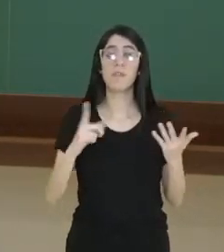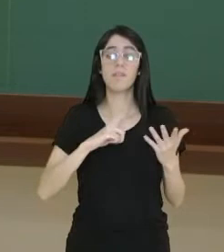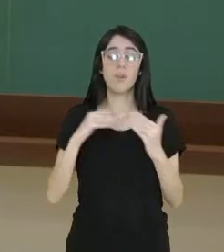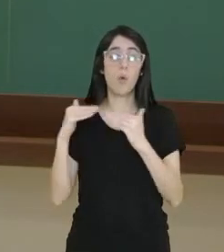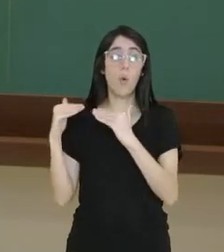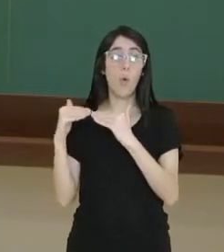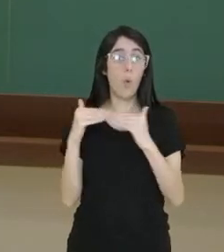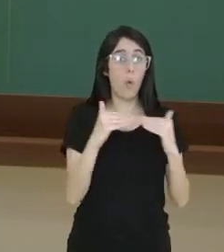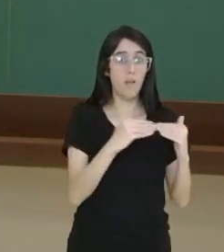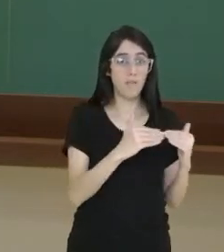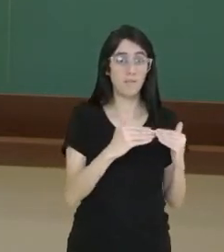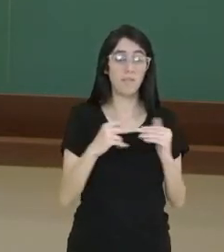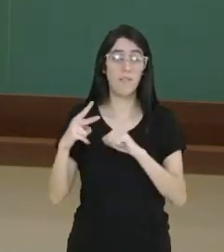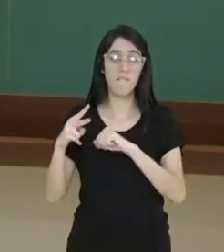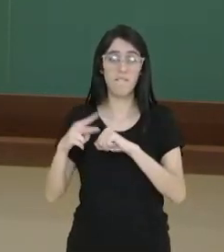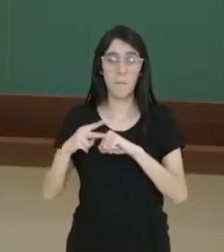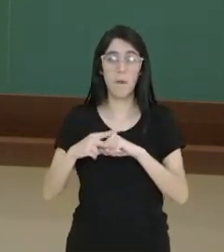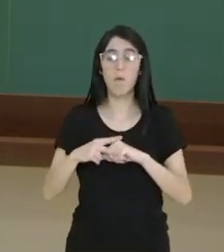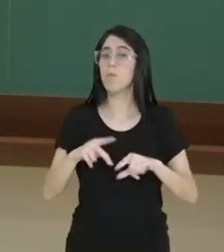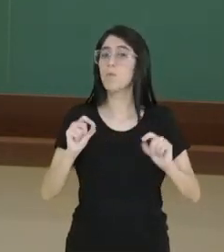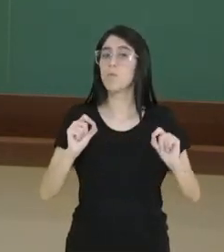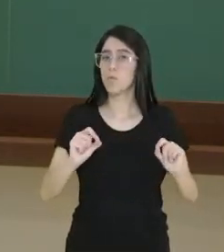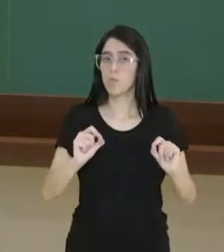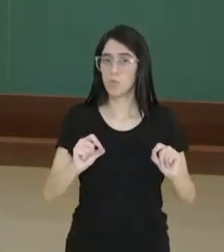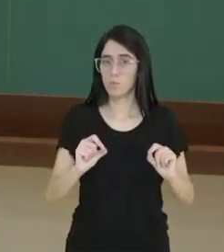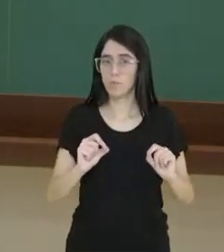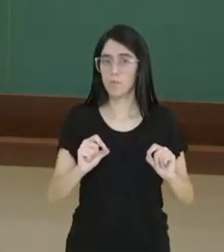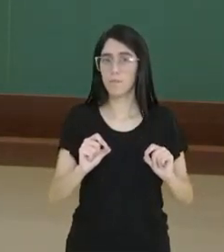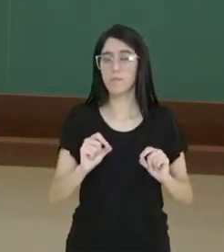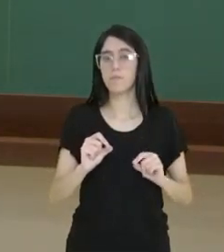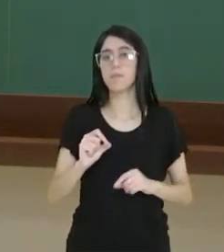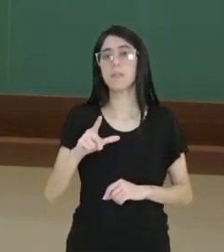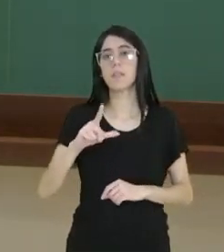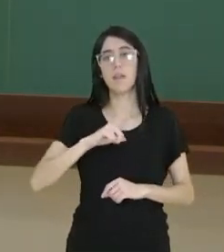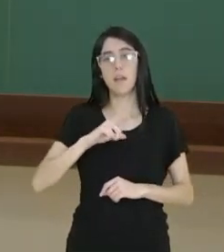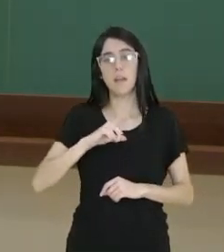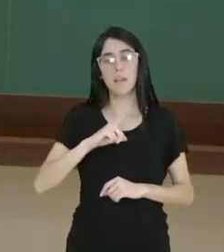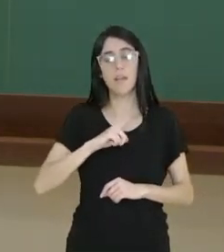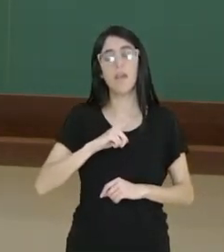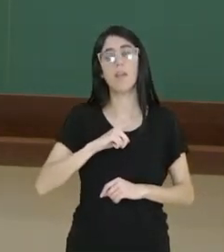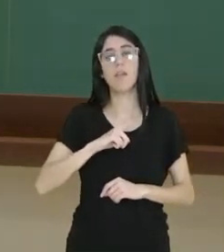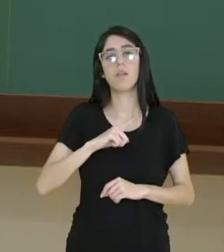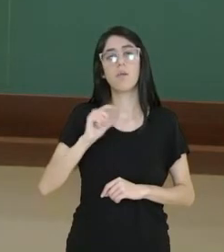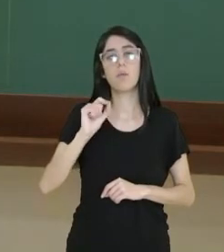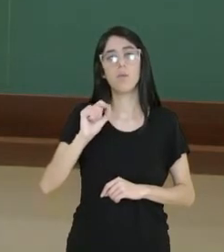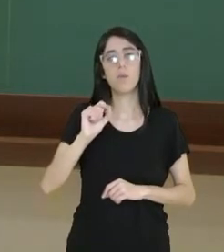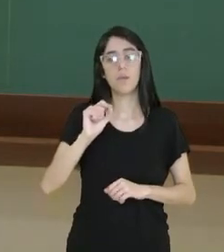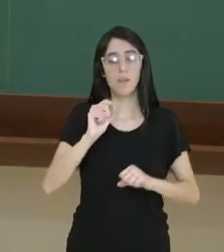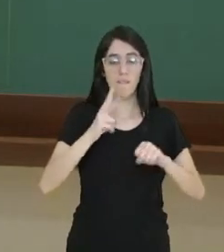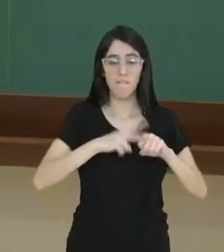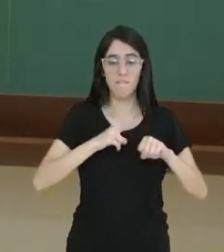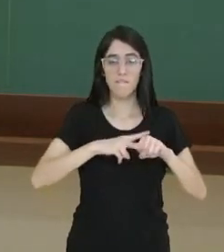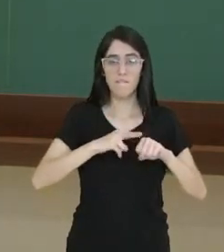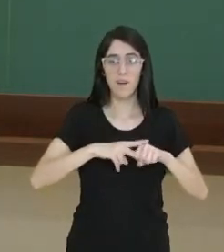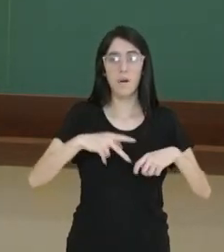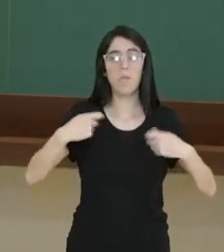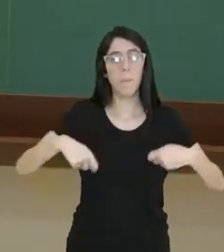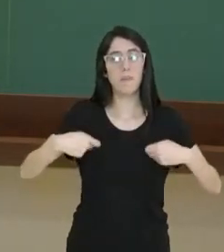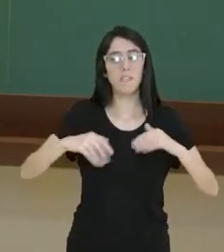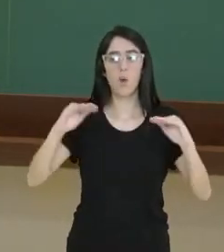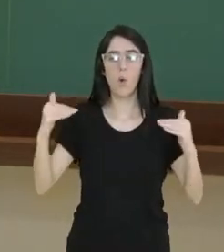concordância verbal, nós temos aí como uma delas a necessidade de que o verbo concorde com o